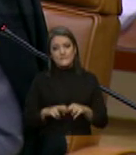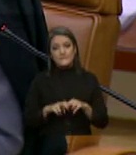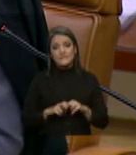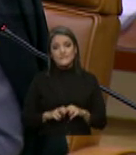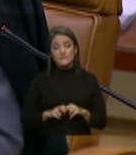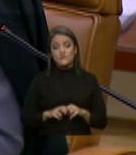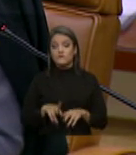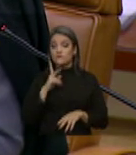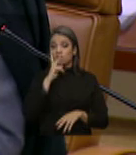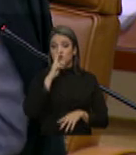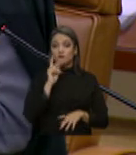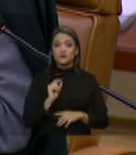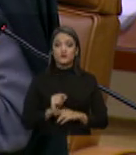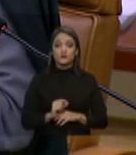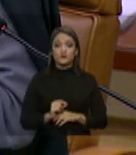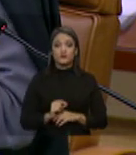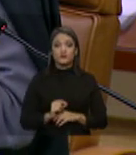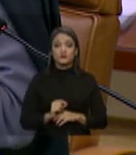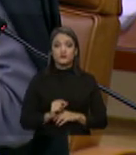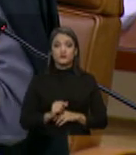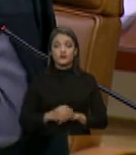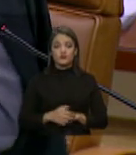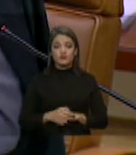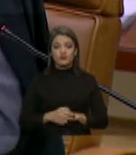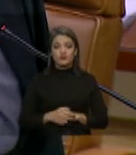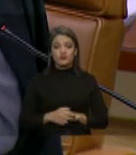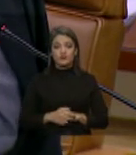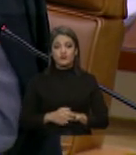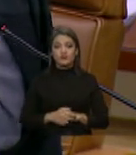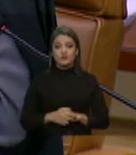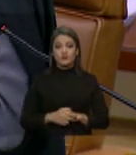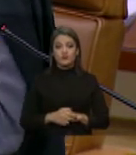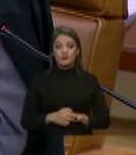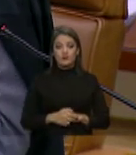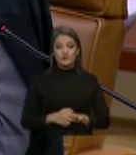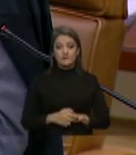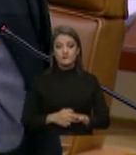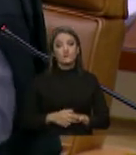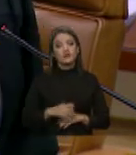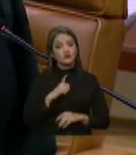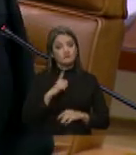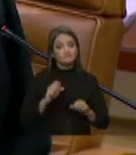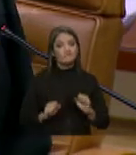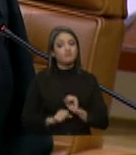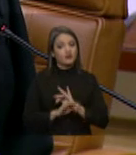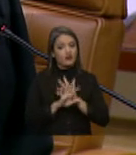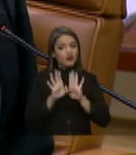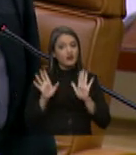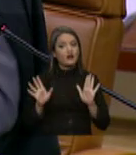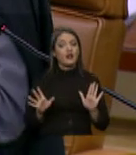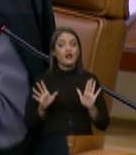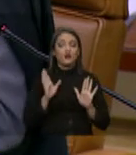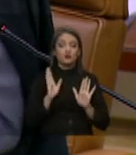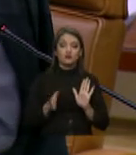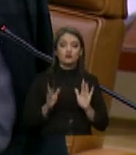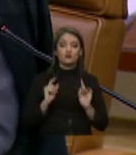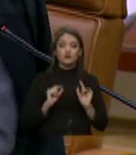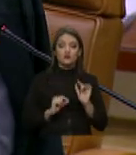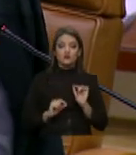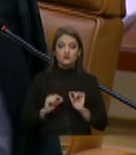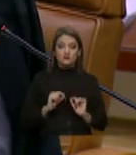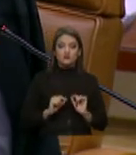me parece que fica claro do ponto de vista prático de eficiência e eficácia fica